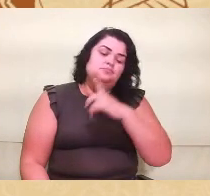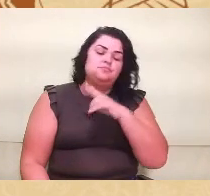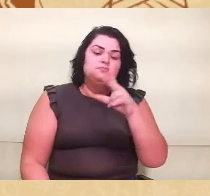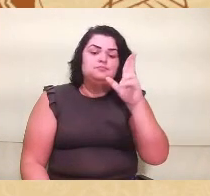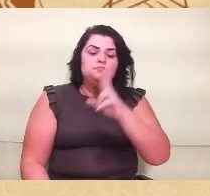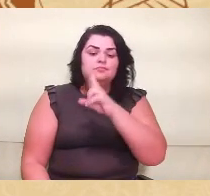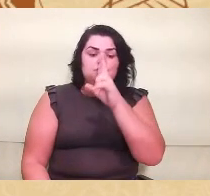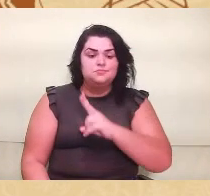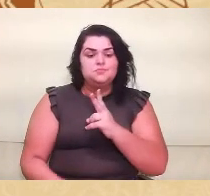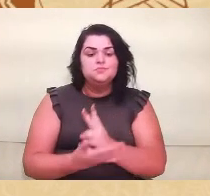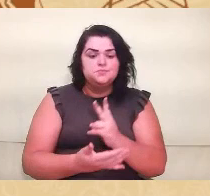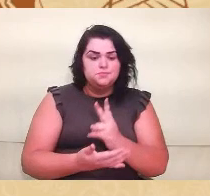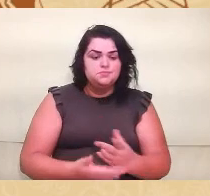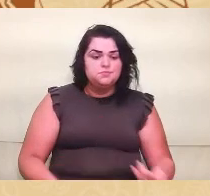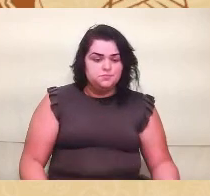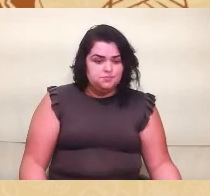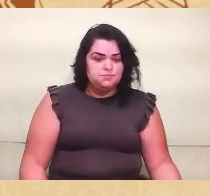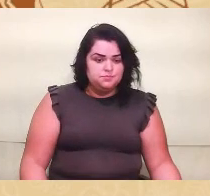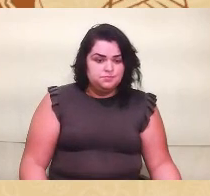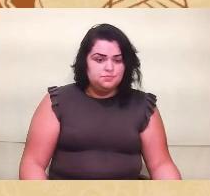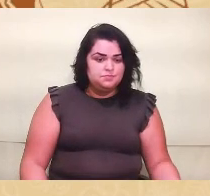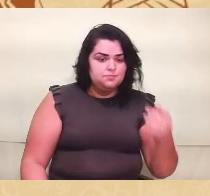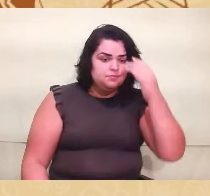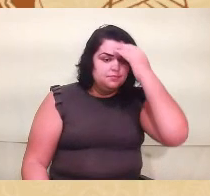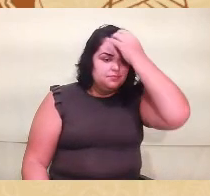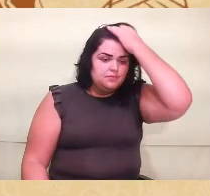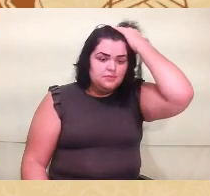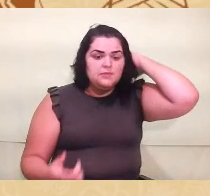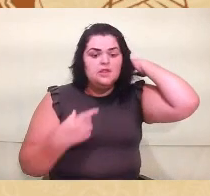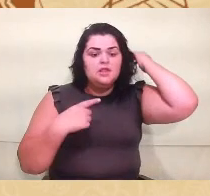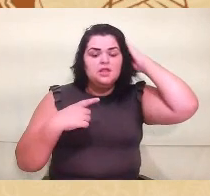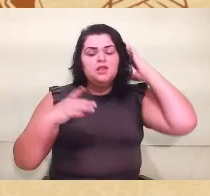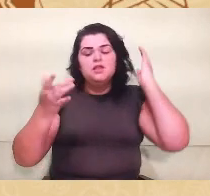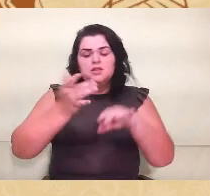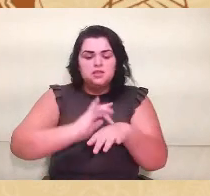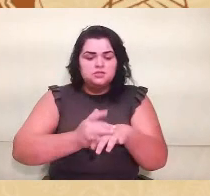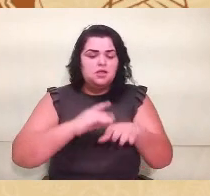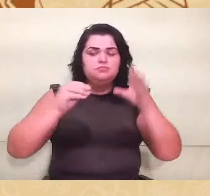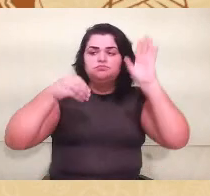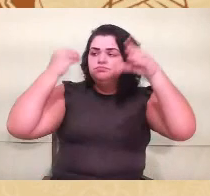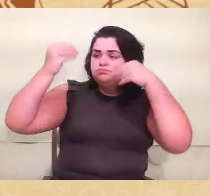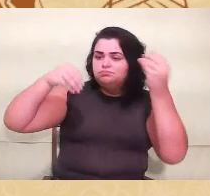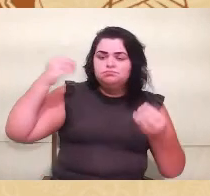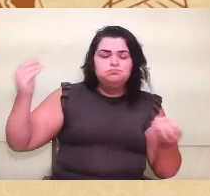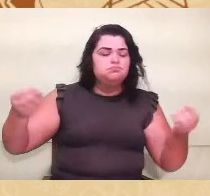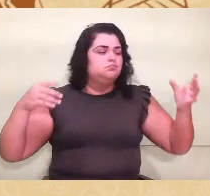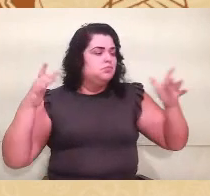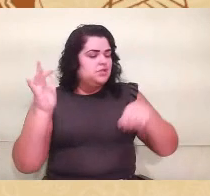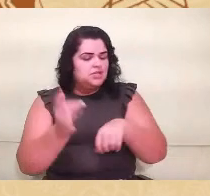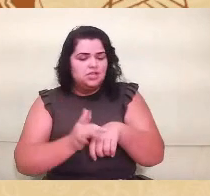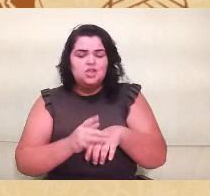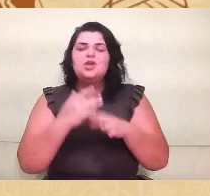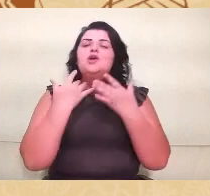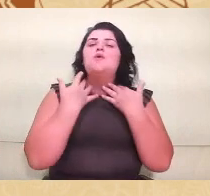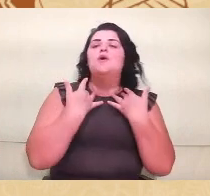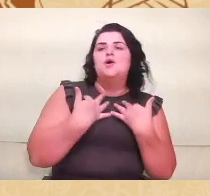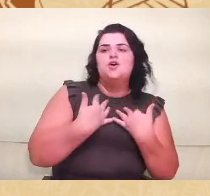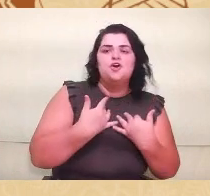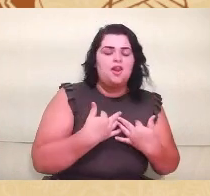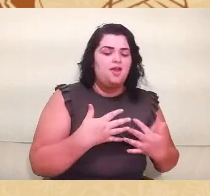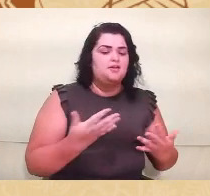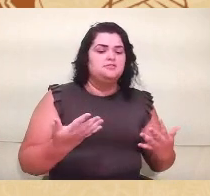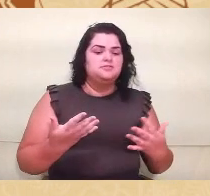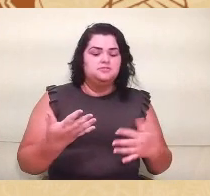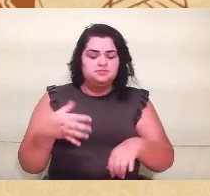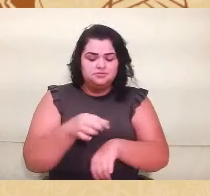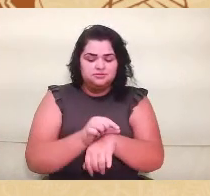assim. Nos pintamos, dançamos, ramiamos, cantamos, fazemos maracá, colares, angaca, guitarra,